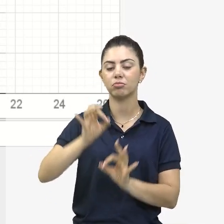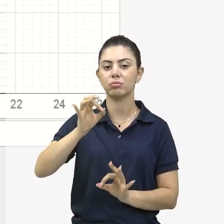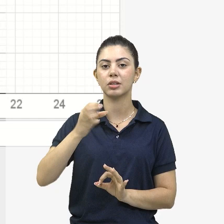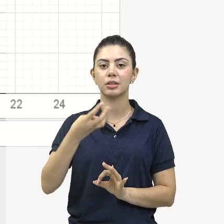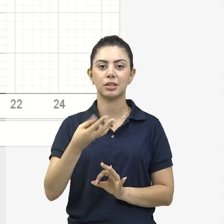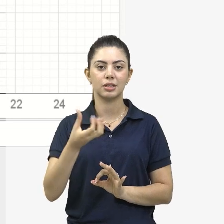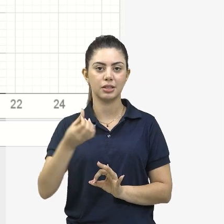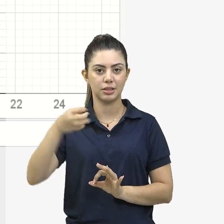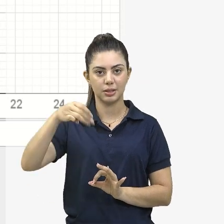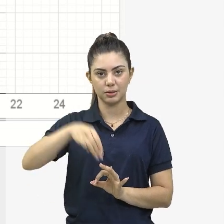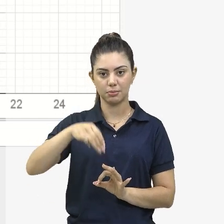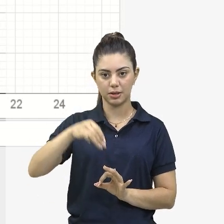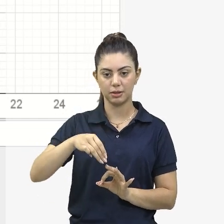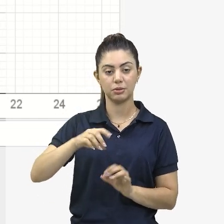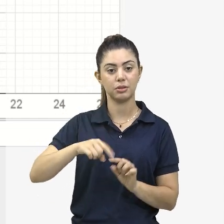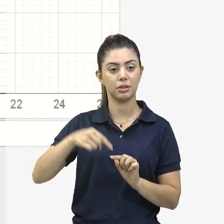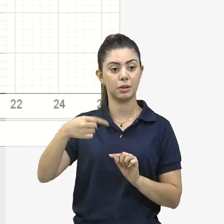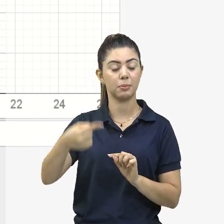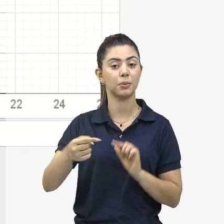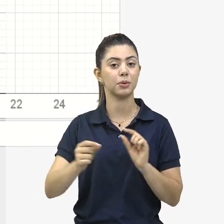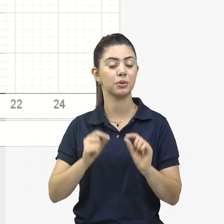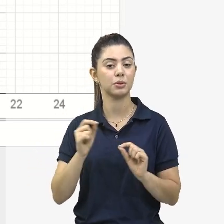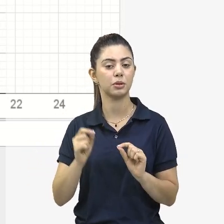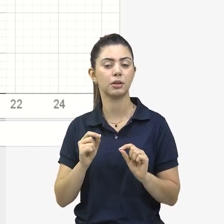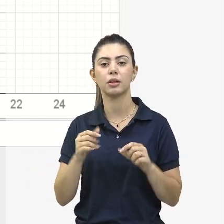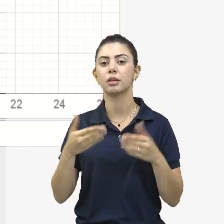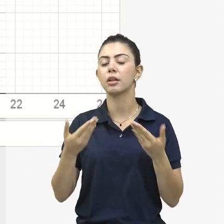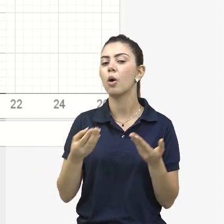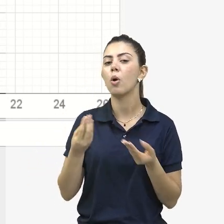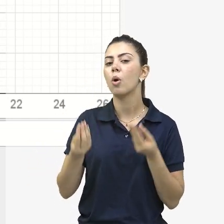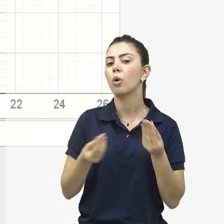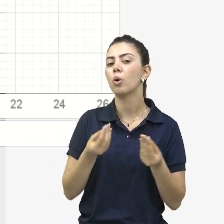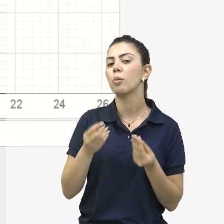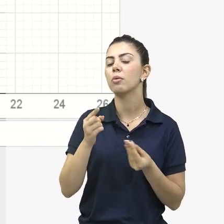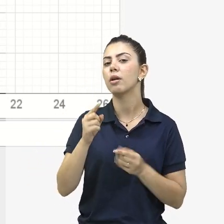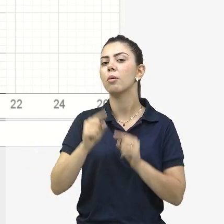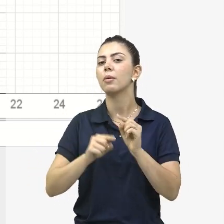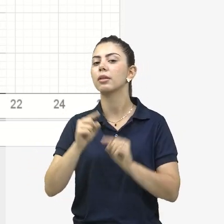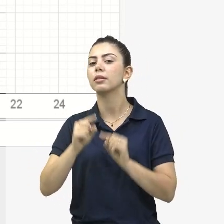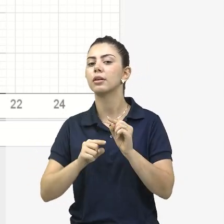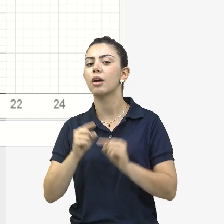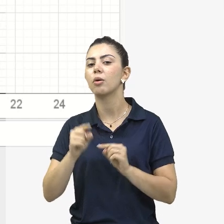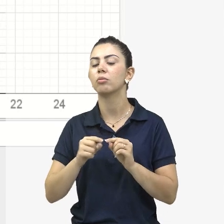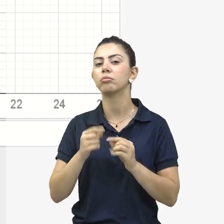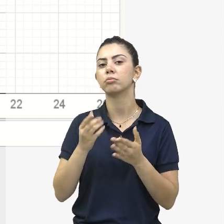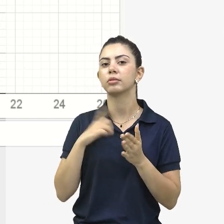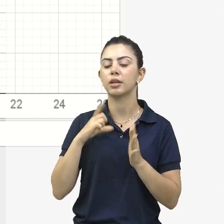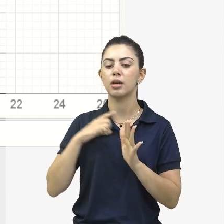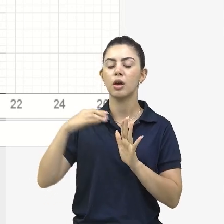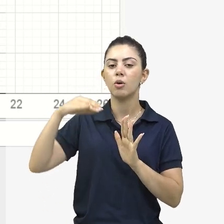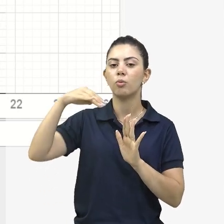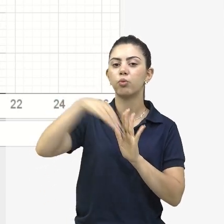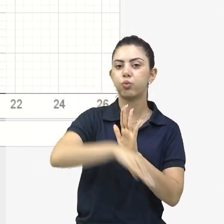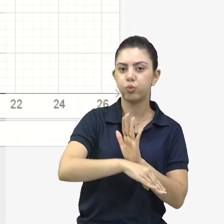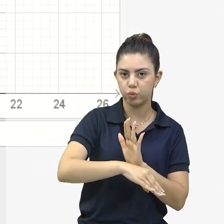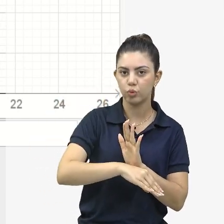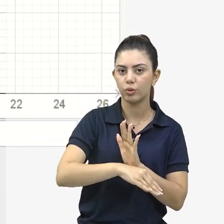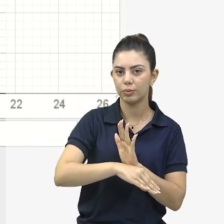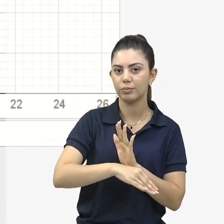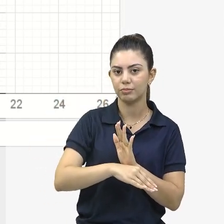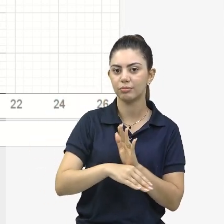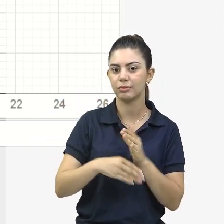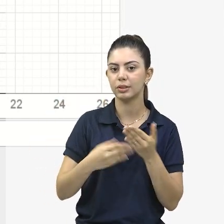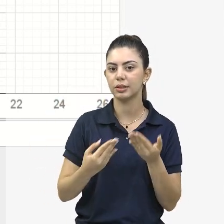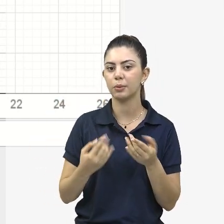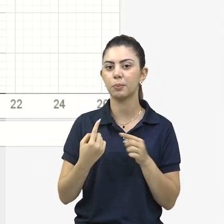A partir deste momento, o que acontece com o nosso objeto? Ó? A altura dele começa a diminuir. Ó. Quando